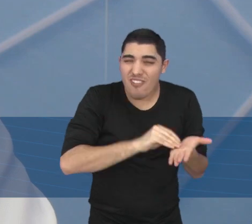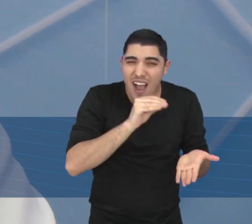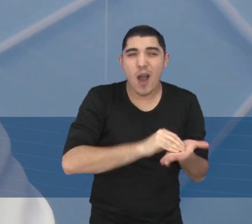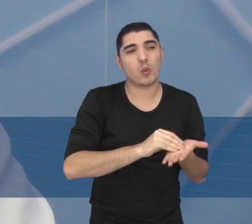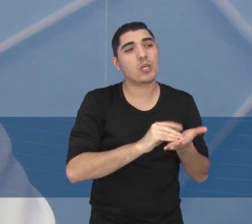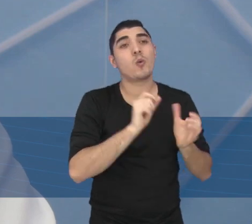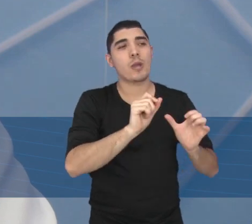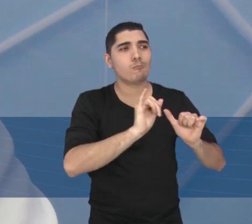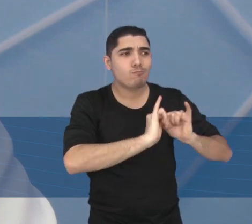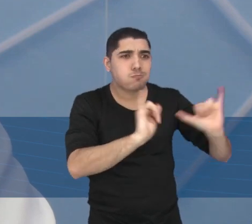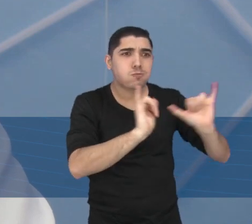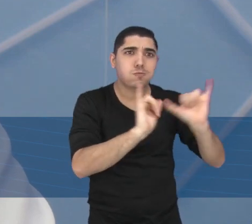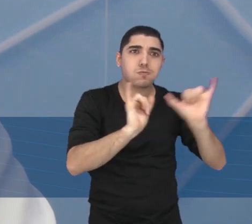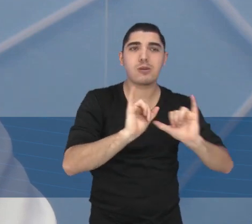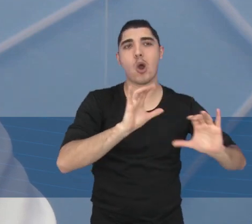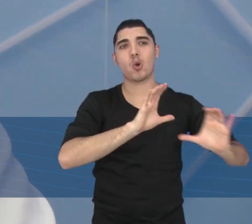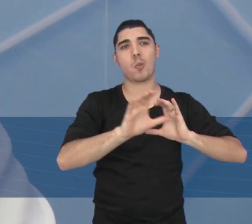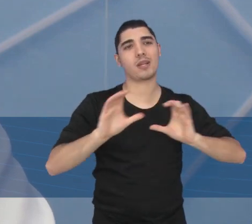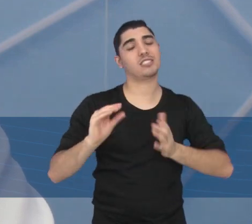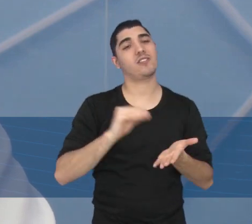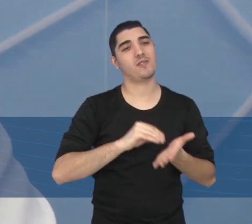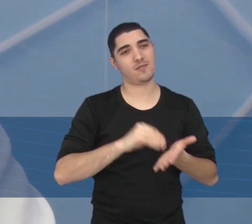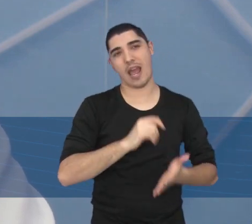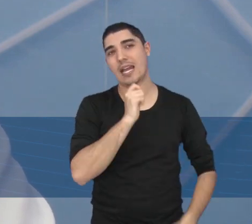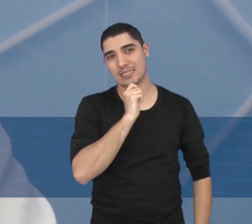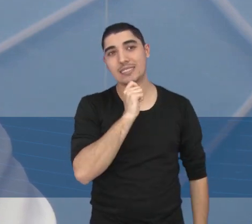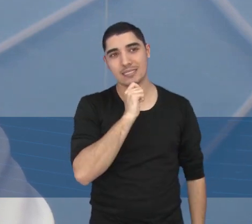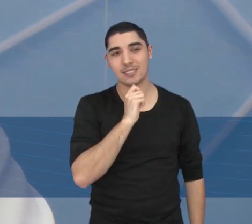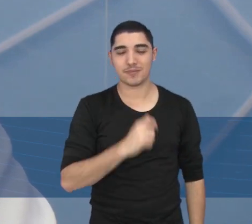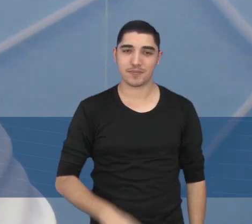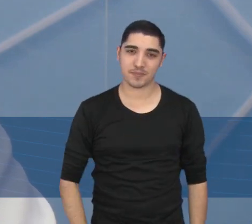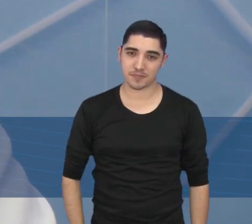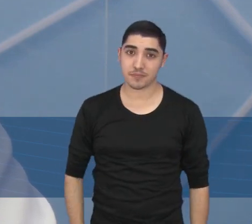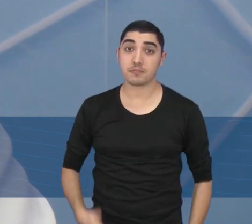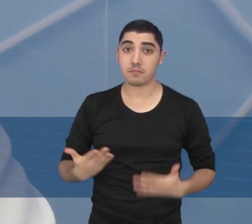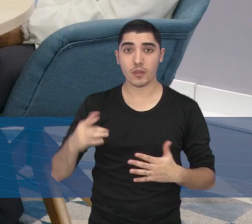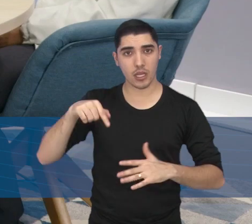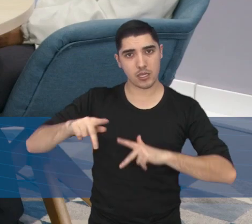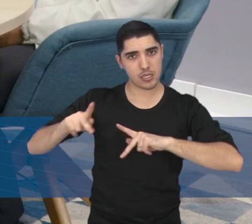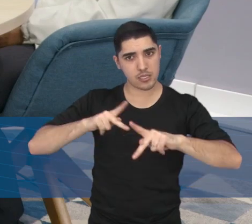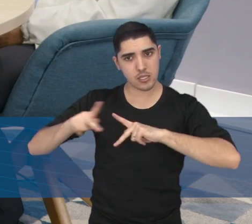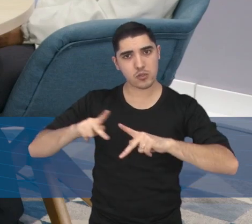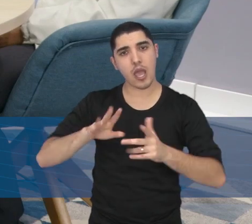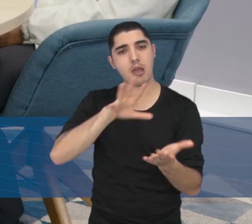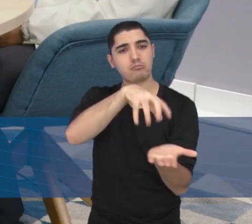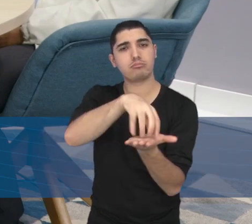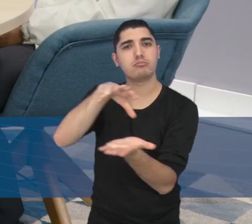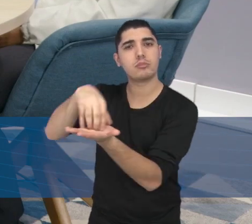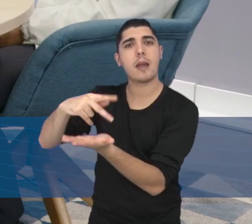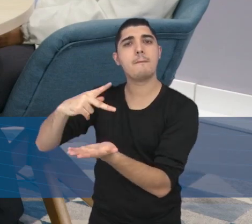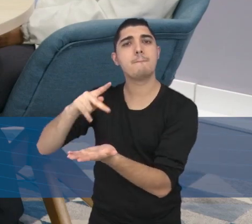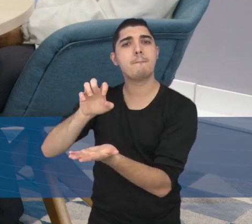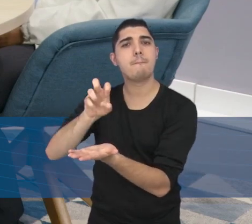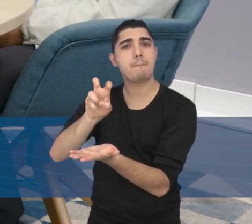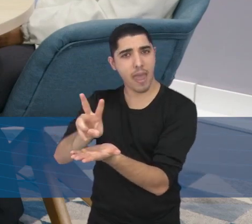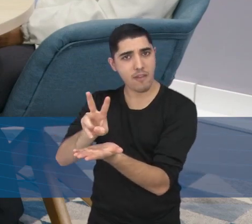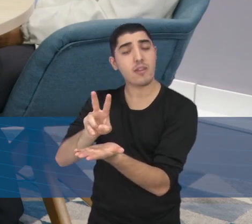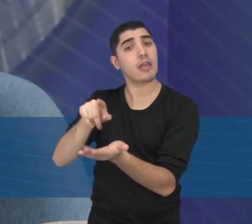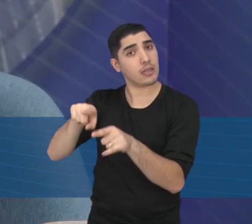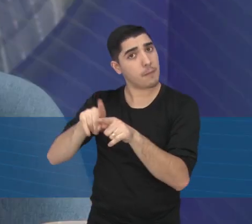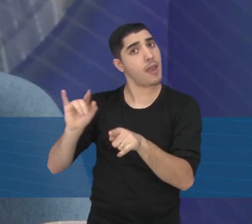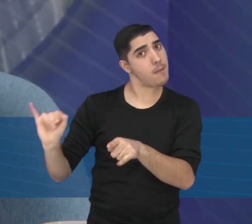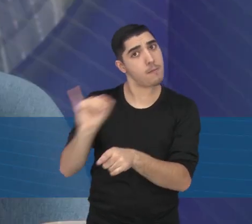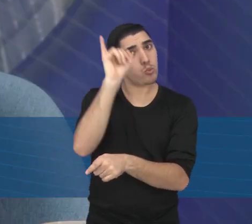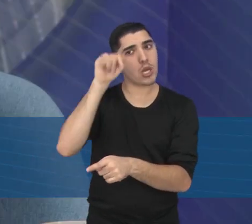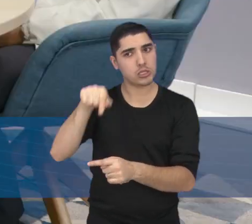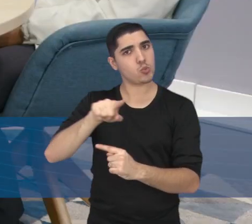vista, a comunicação. Acho que isso é o ponto principal que está precisando avançar. E aqui em São José, os PEVs, Ecopevs, têm um papel muito